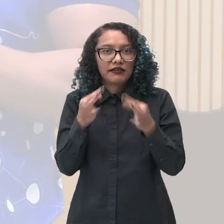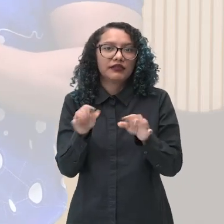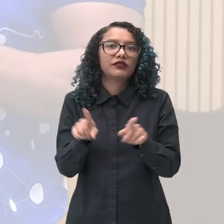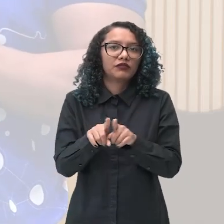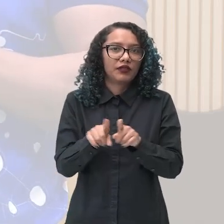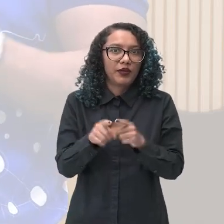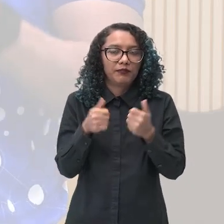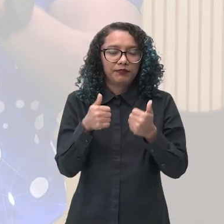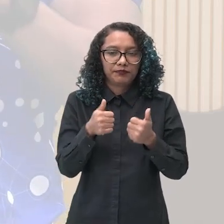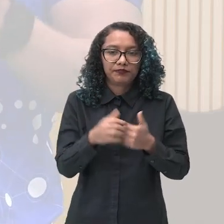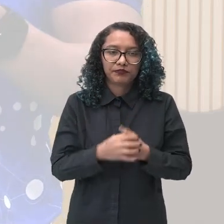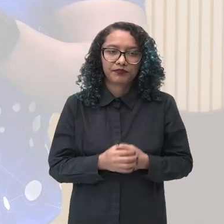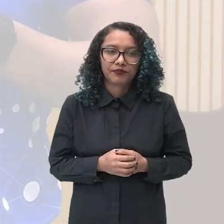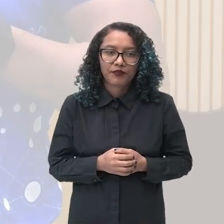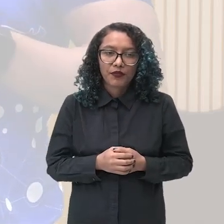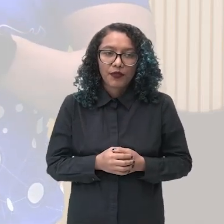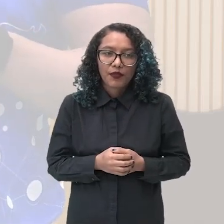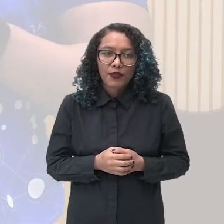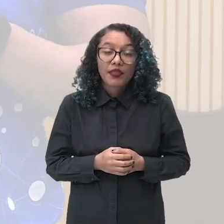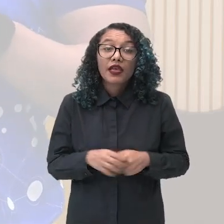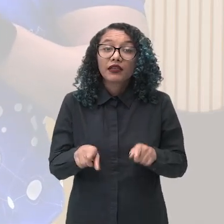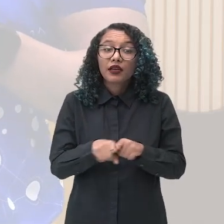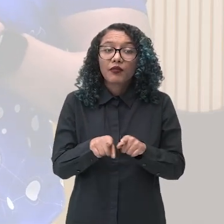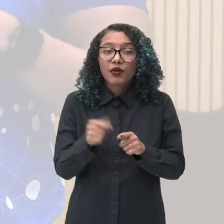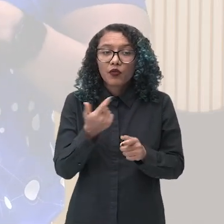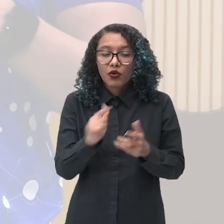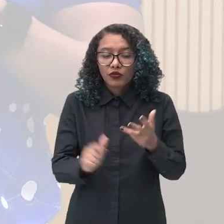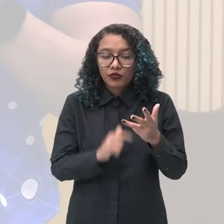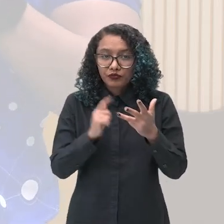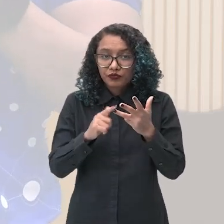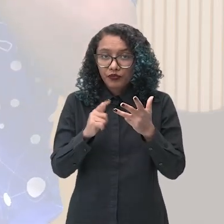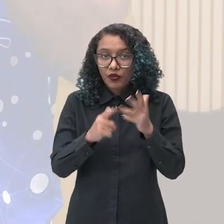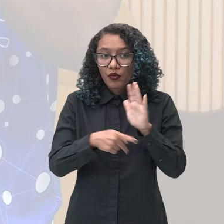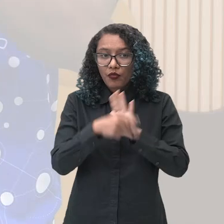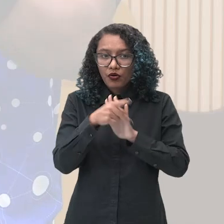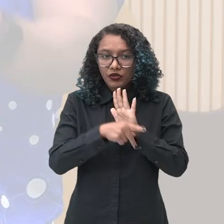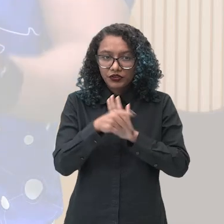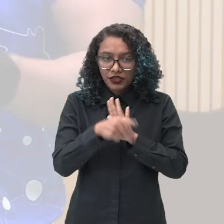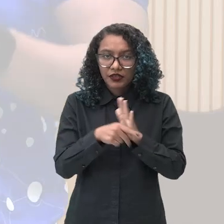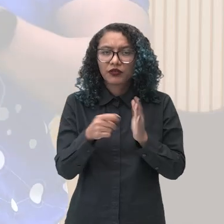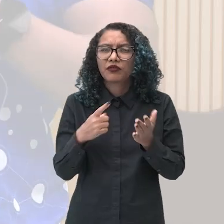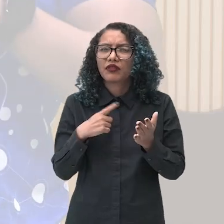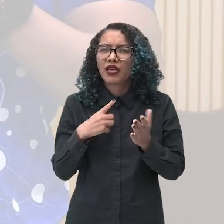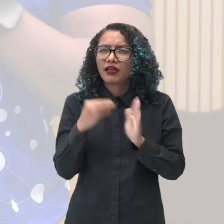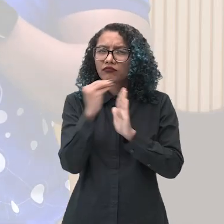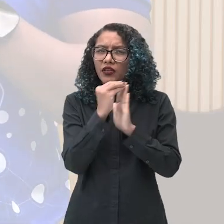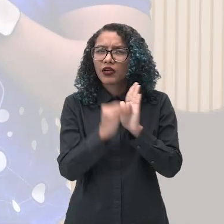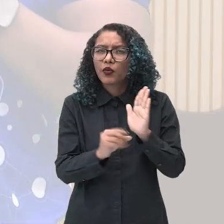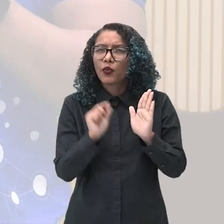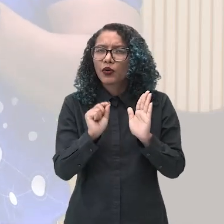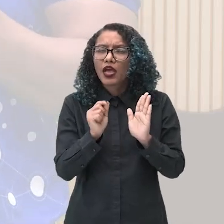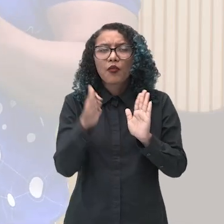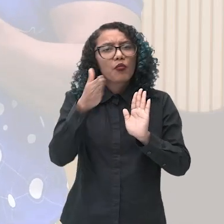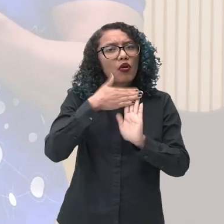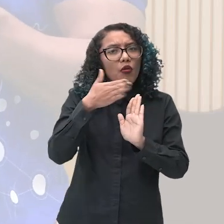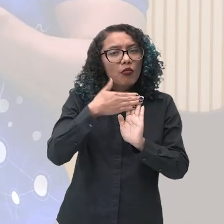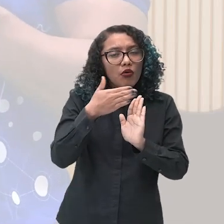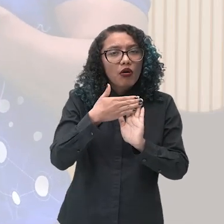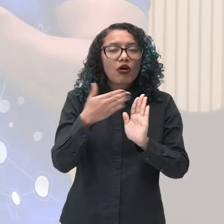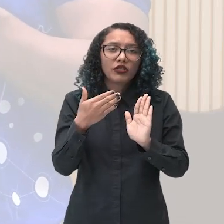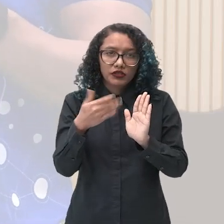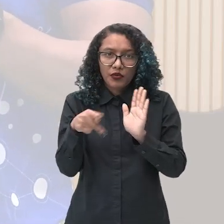tá bom? Precisa também de um projeto, tá? Que irá dizer qual será a proposta desse movimento social e